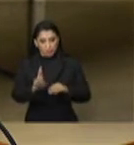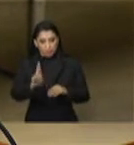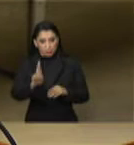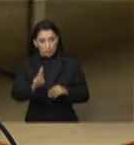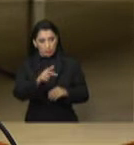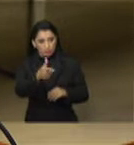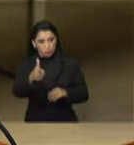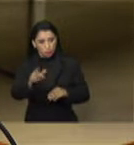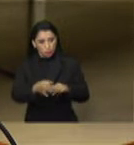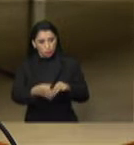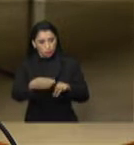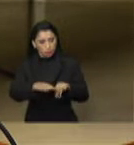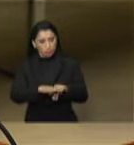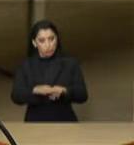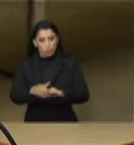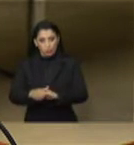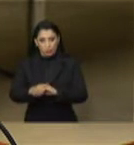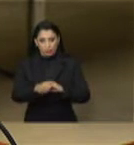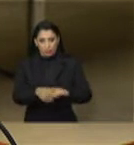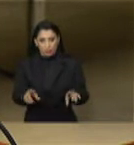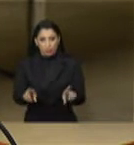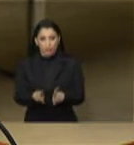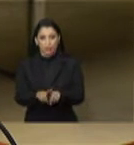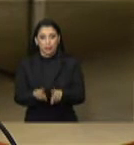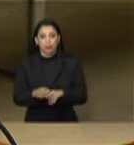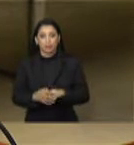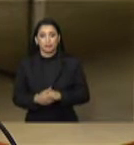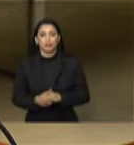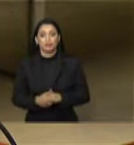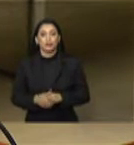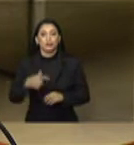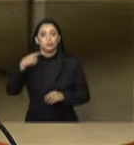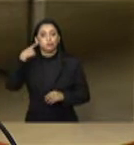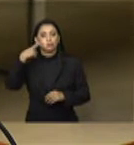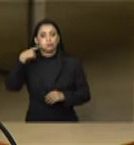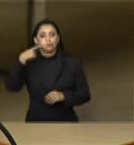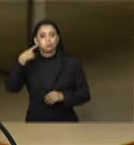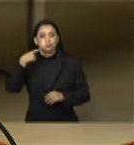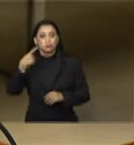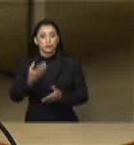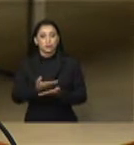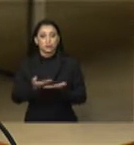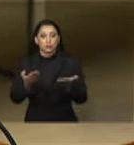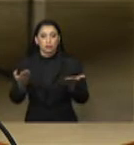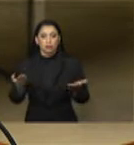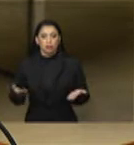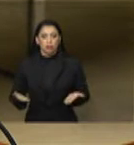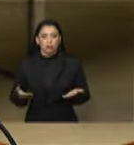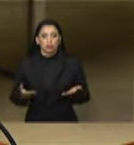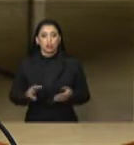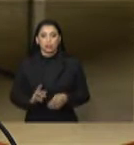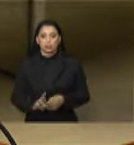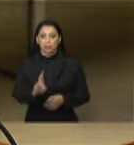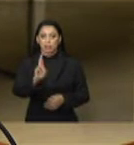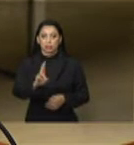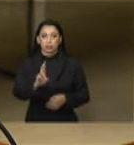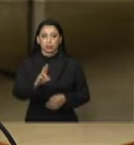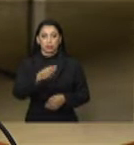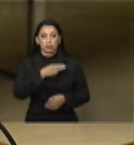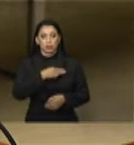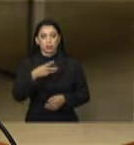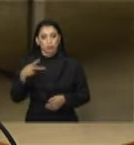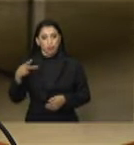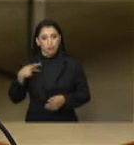ministros dessa Suprema corte senhores advogados senhores advogados senhor representante Ministério Público muito boa